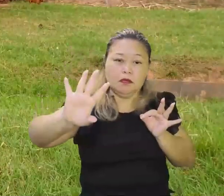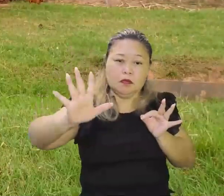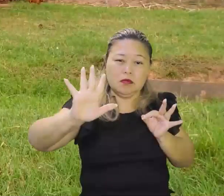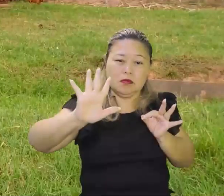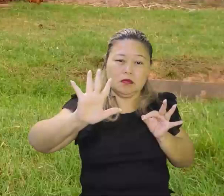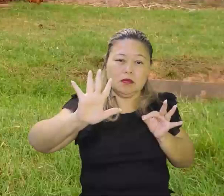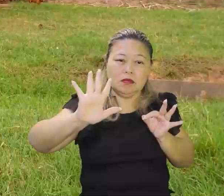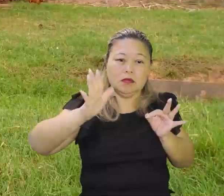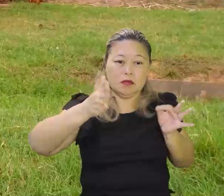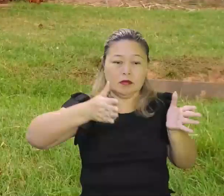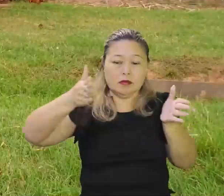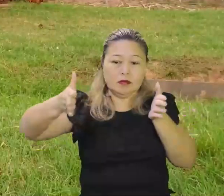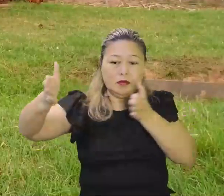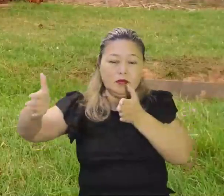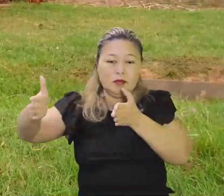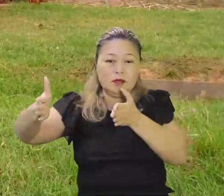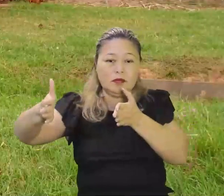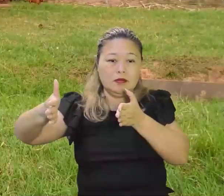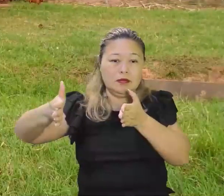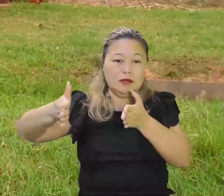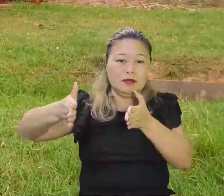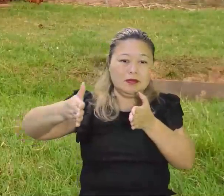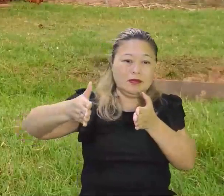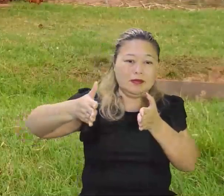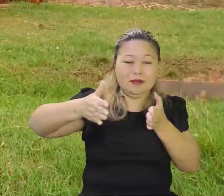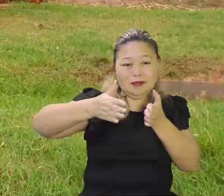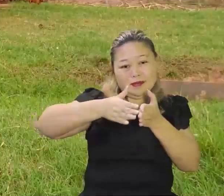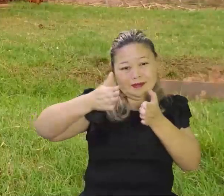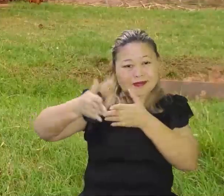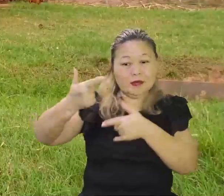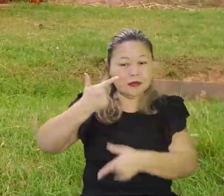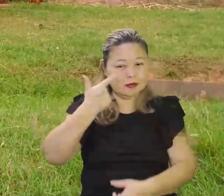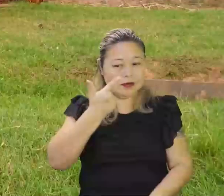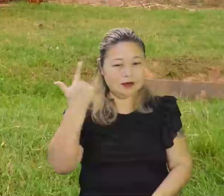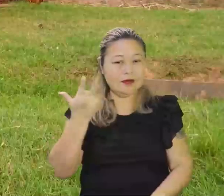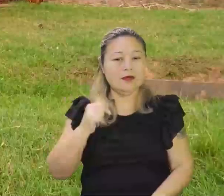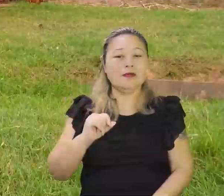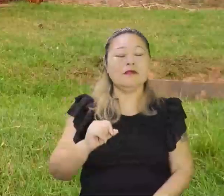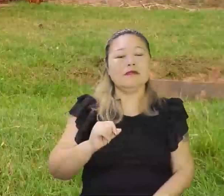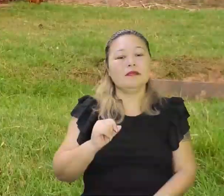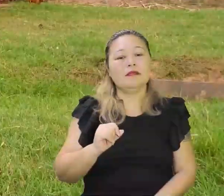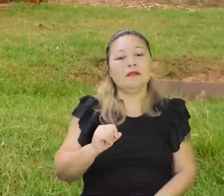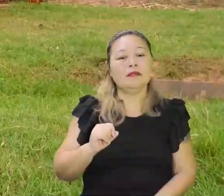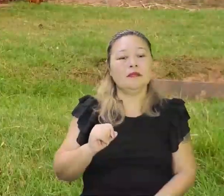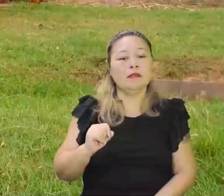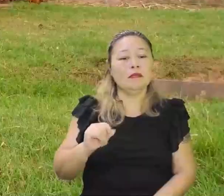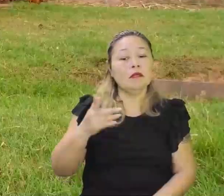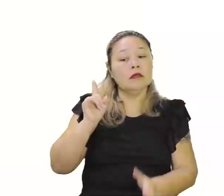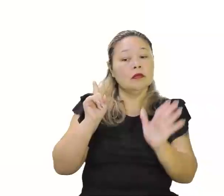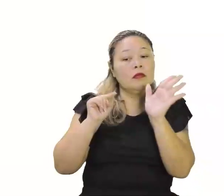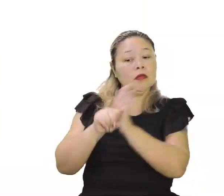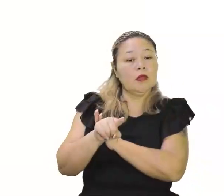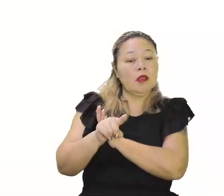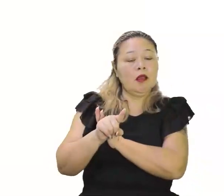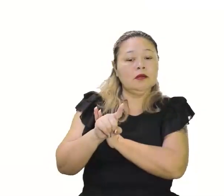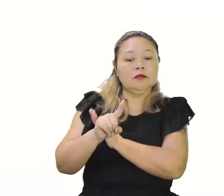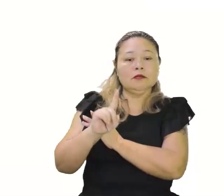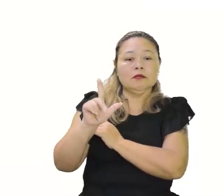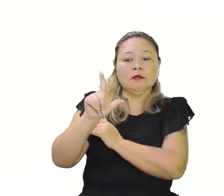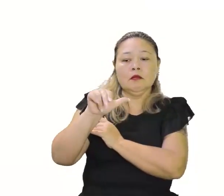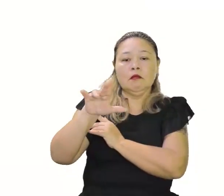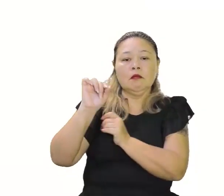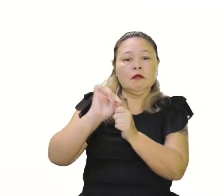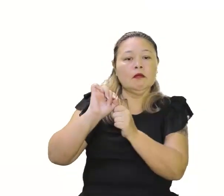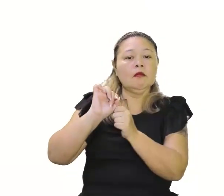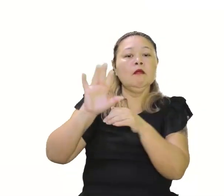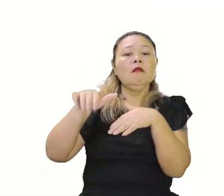tem que ser 2 campos, né? Porque tem que ser 100 por 100. Vamos dar uma olhadinha aí? Vamos lá. Olha aqui a perguntinha da professora Lúcia para